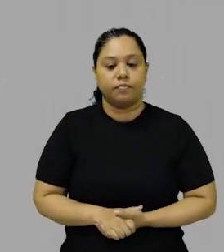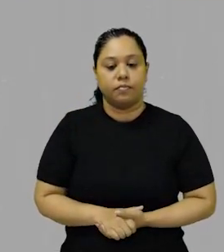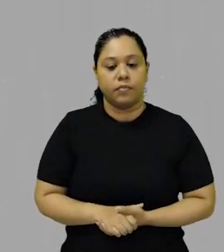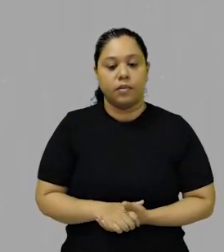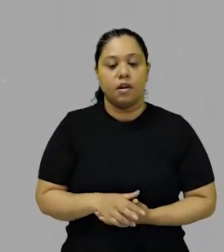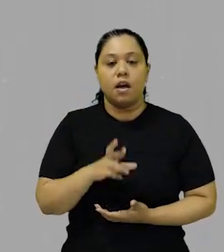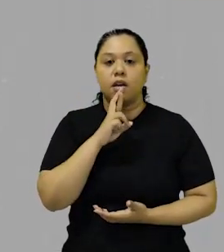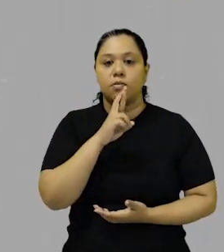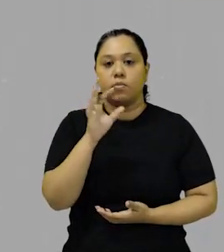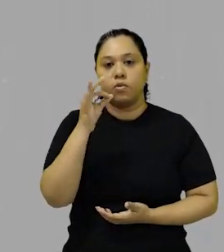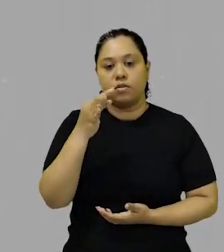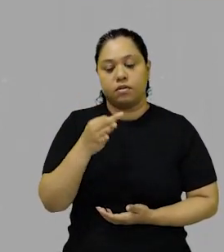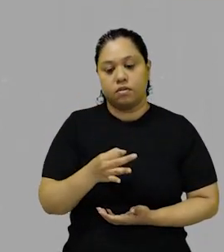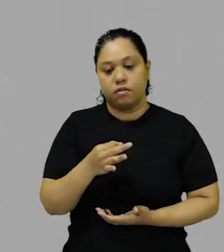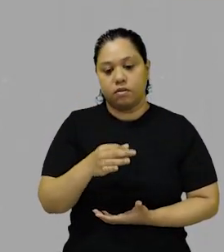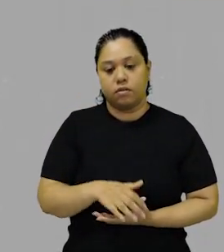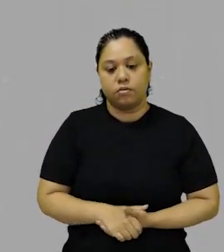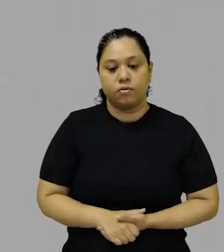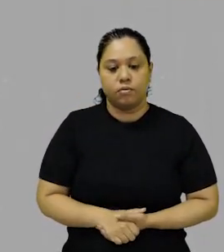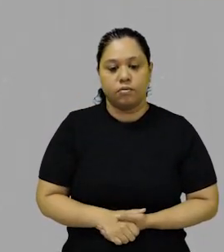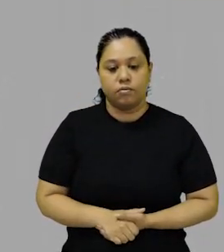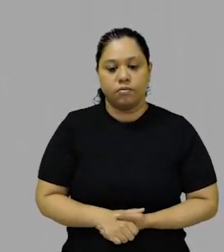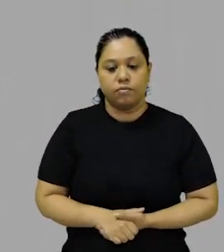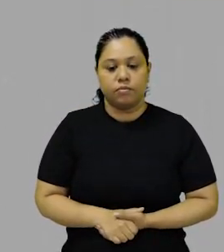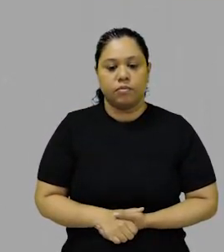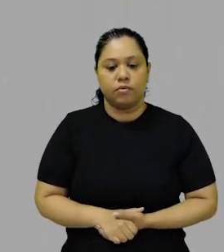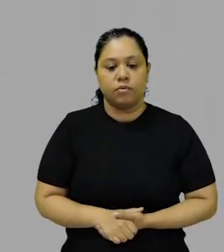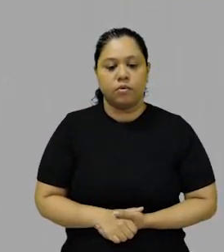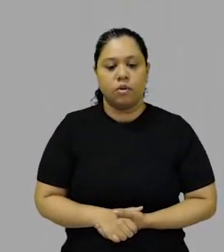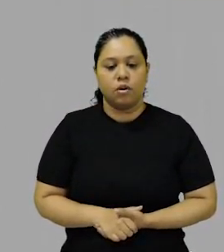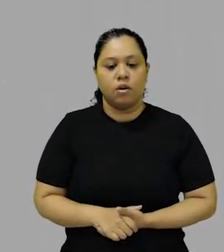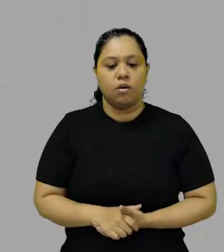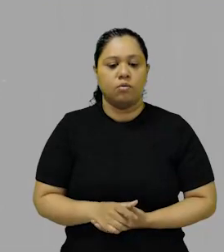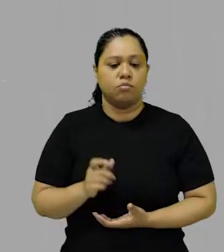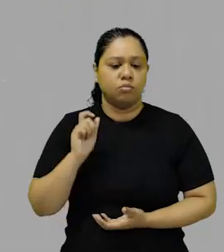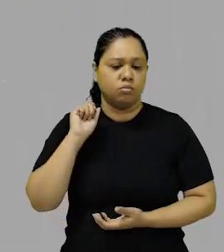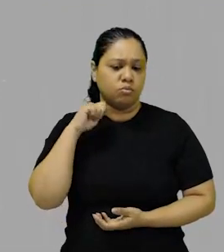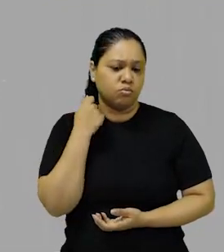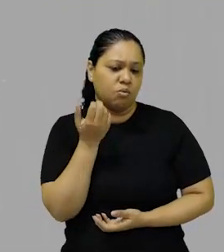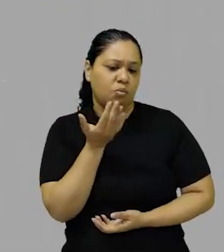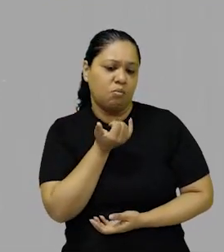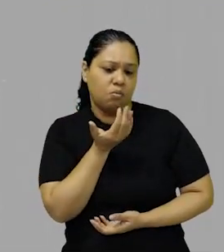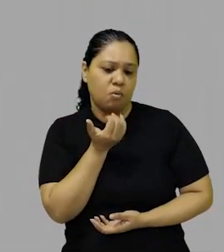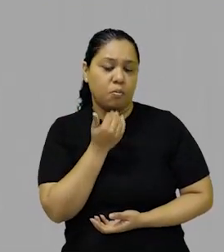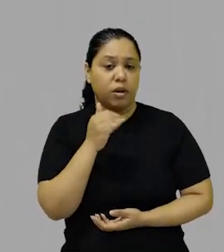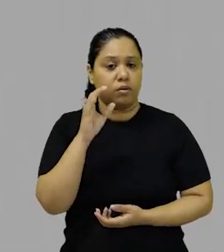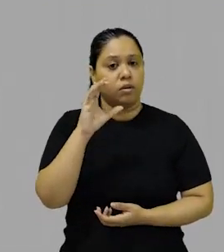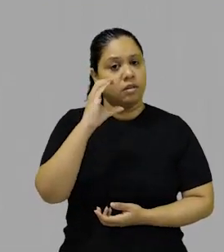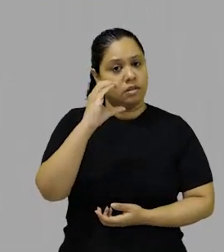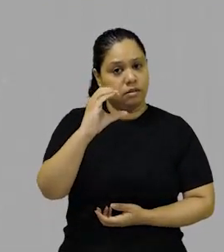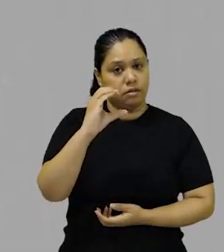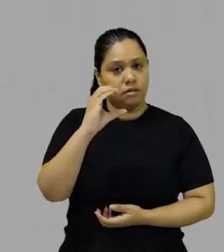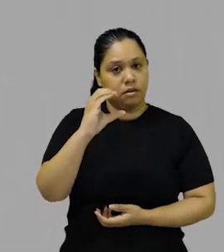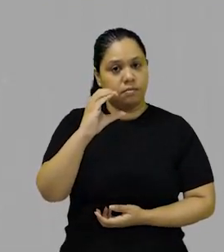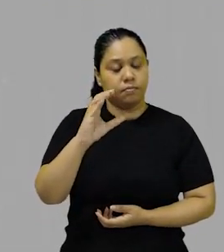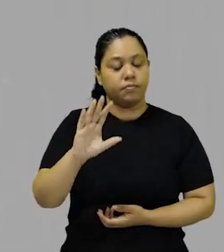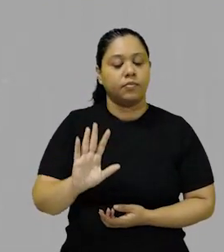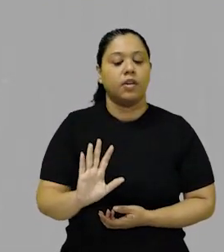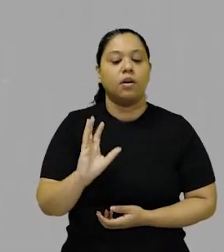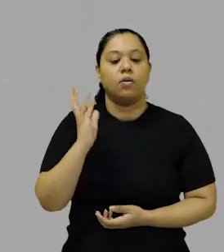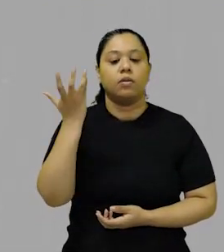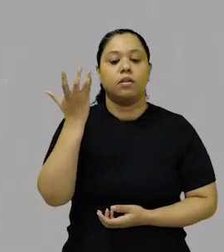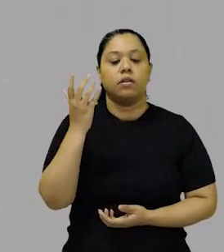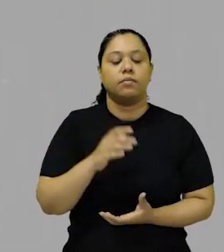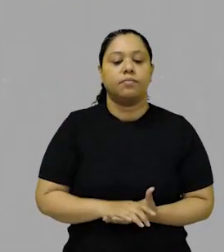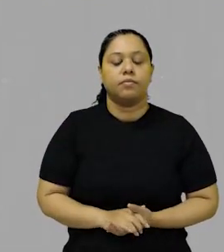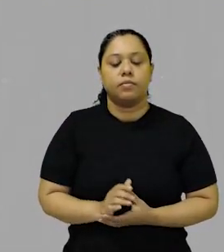resposta correta, se sujou durante o almoço, letra C. Porque o que acontece nesse texto? A